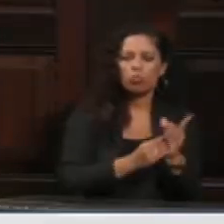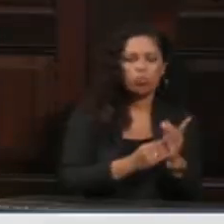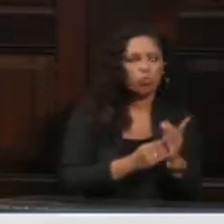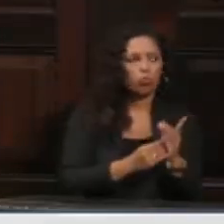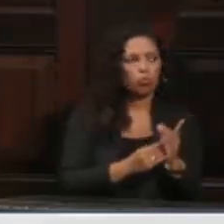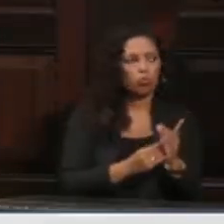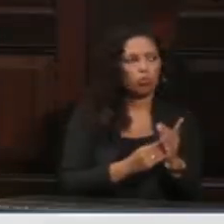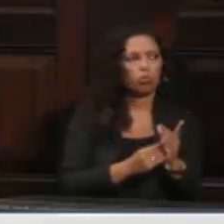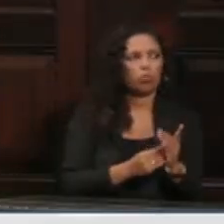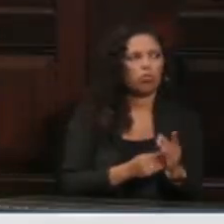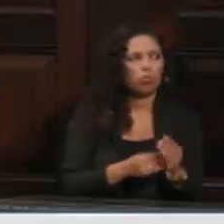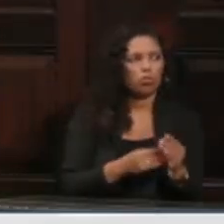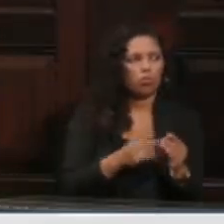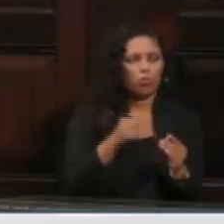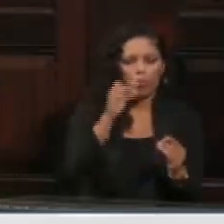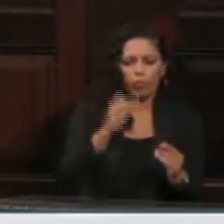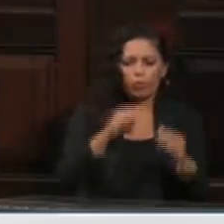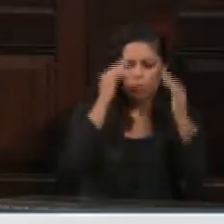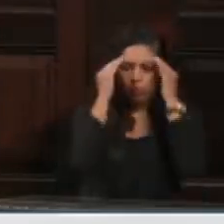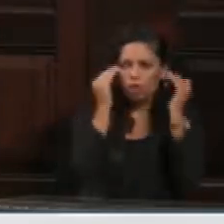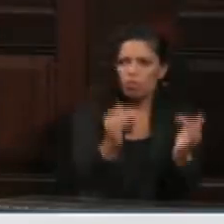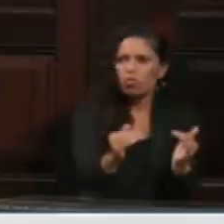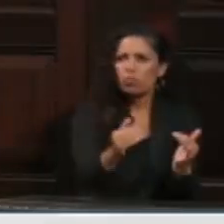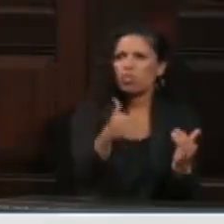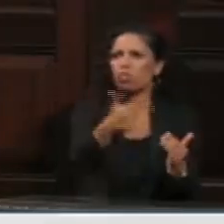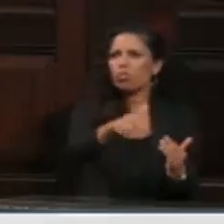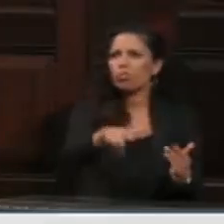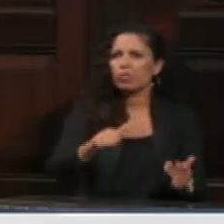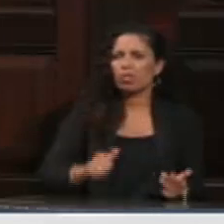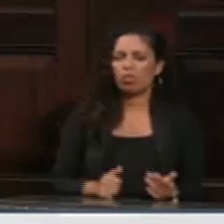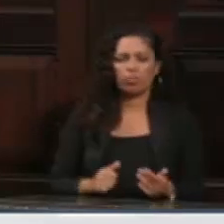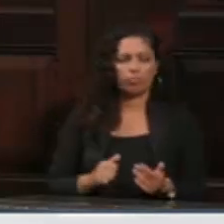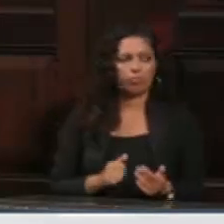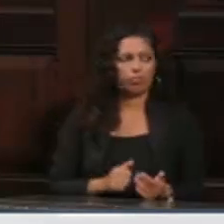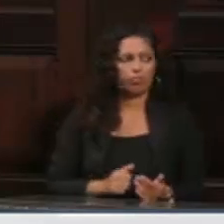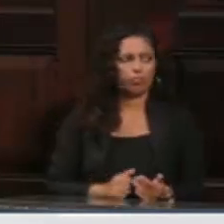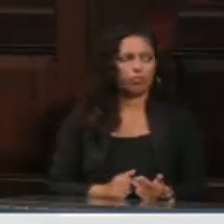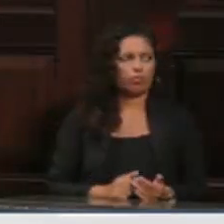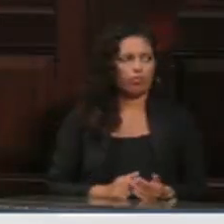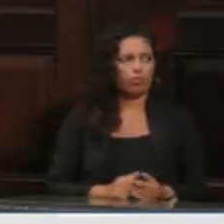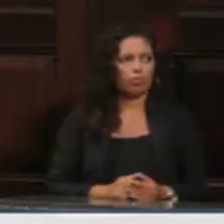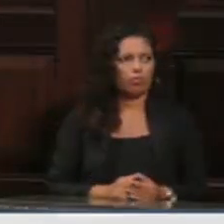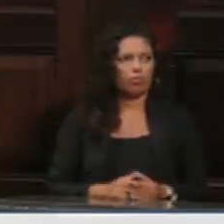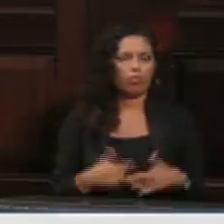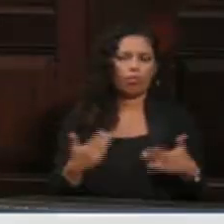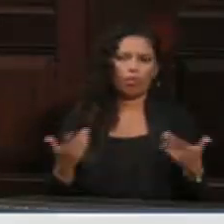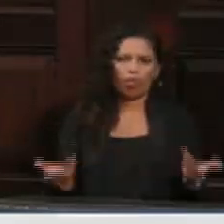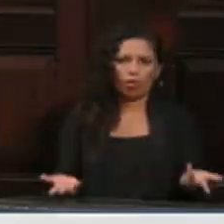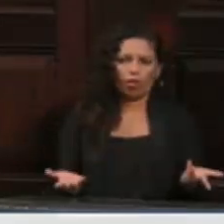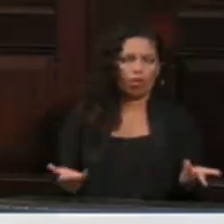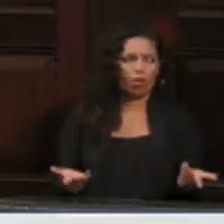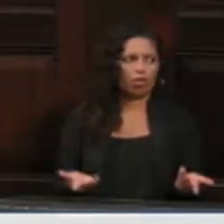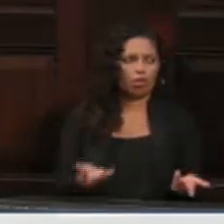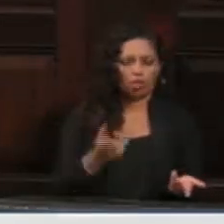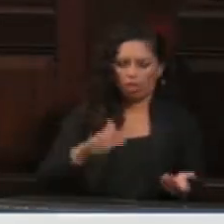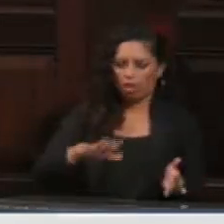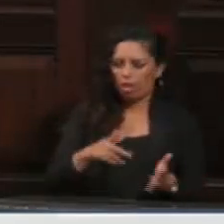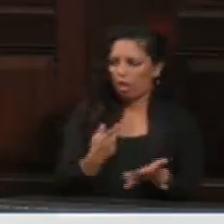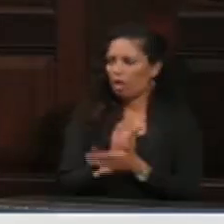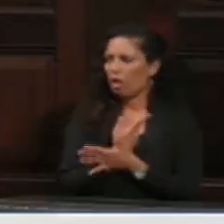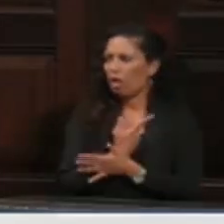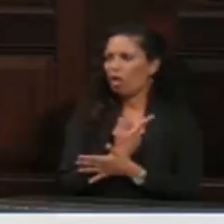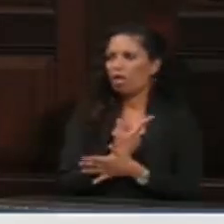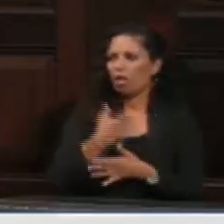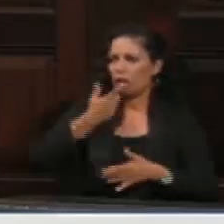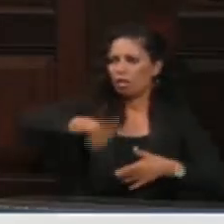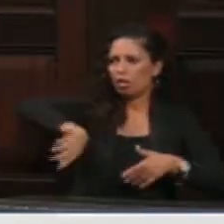o mínimo respeito com as pessoas. Ou seja, é impossível